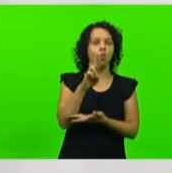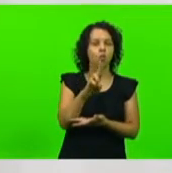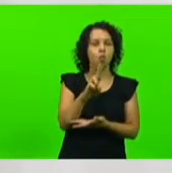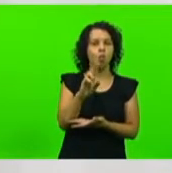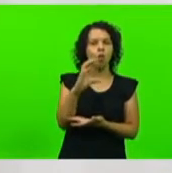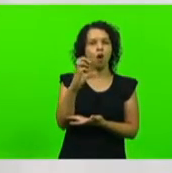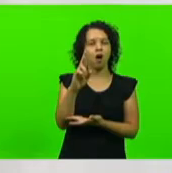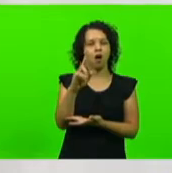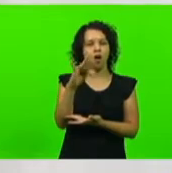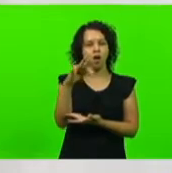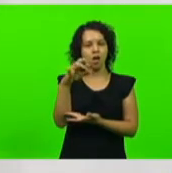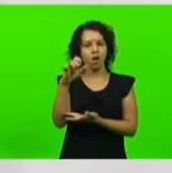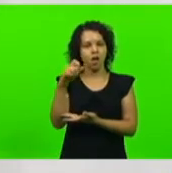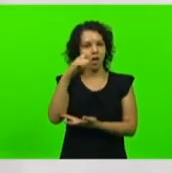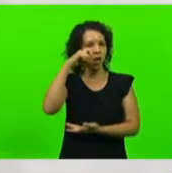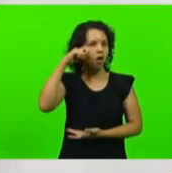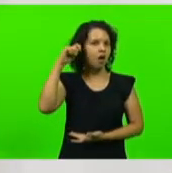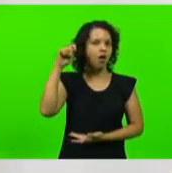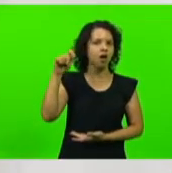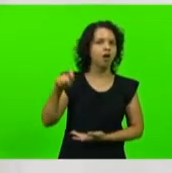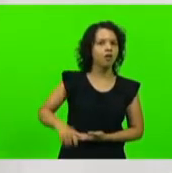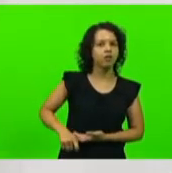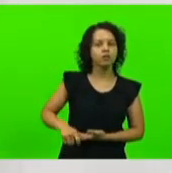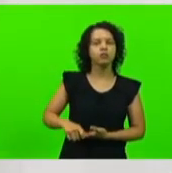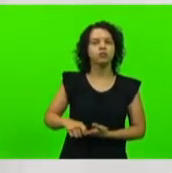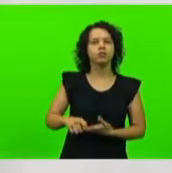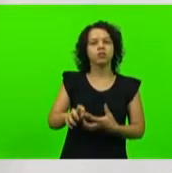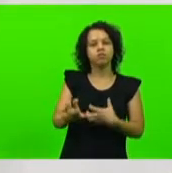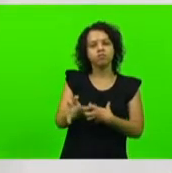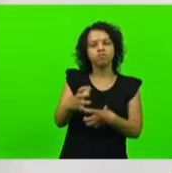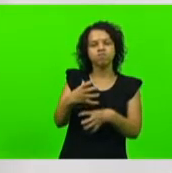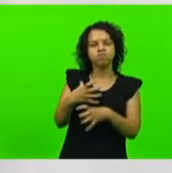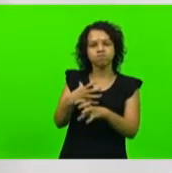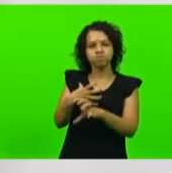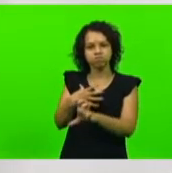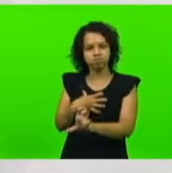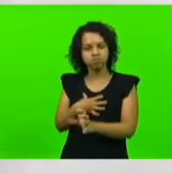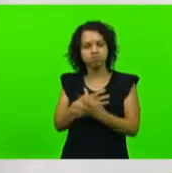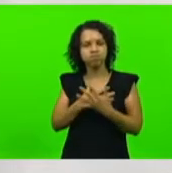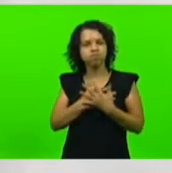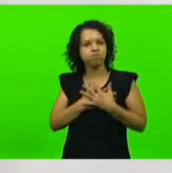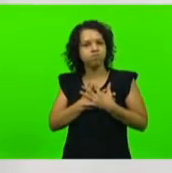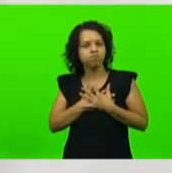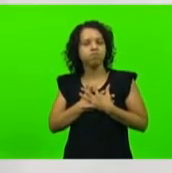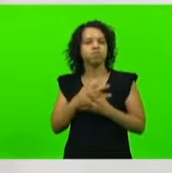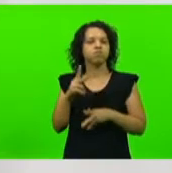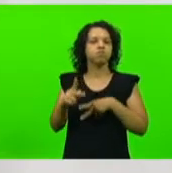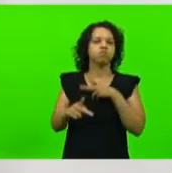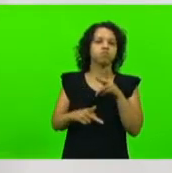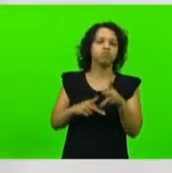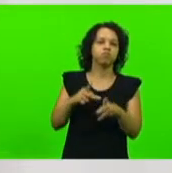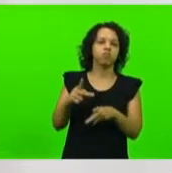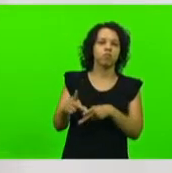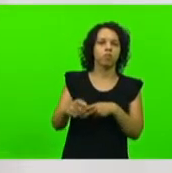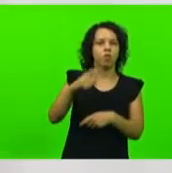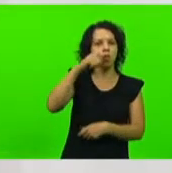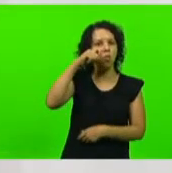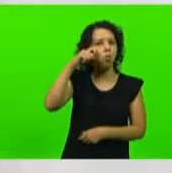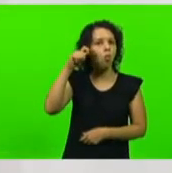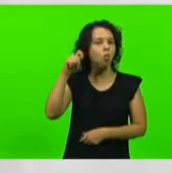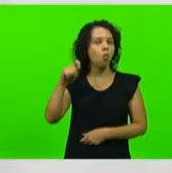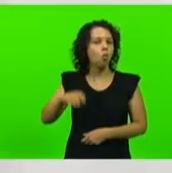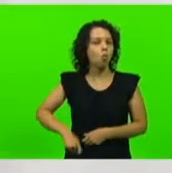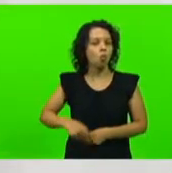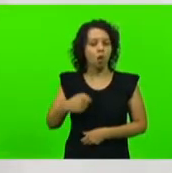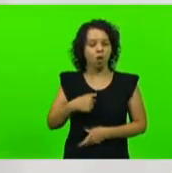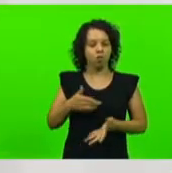nossa solidariedade ao povo ucraniano. Eu sou natural, nascido em